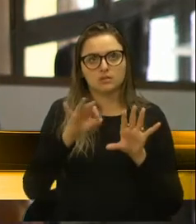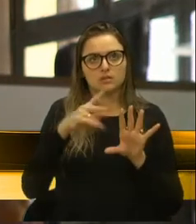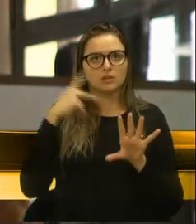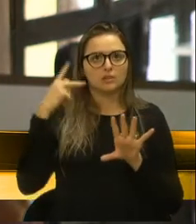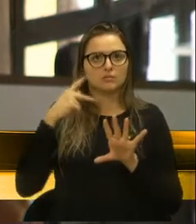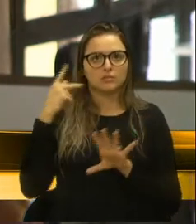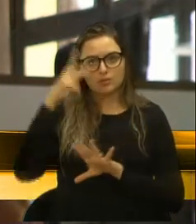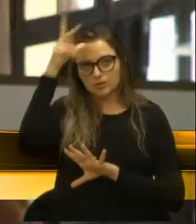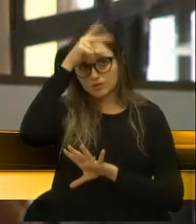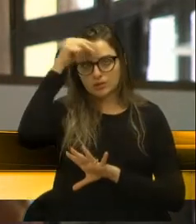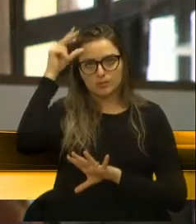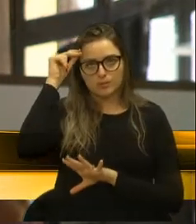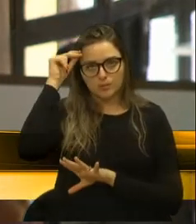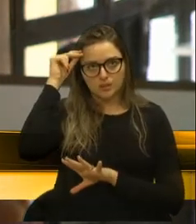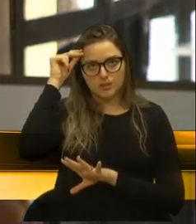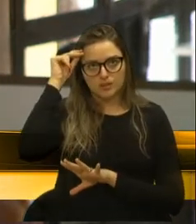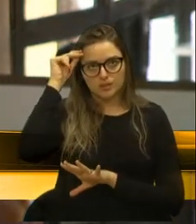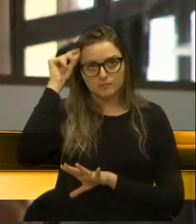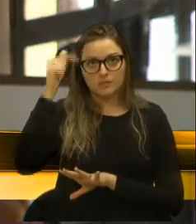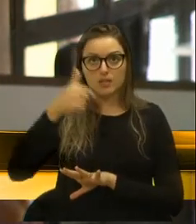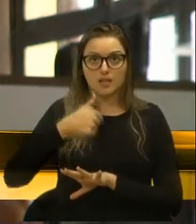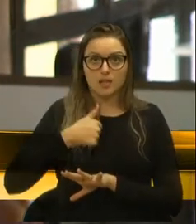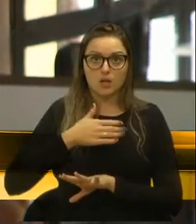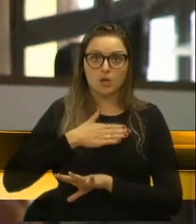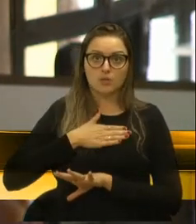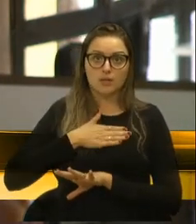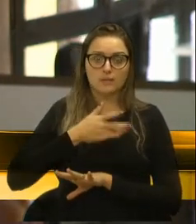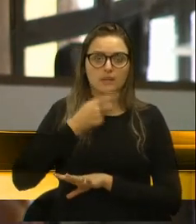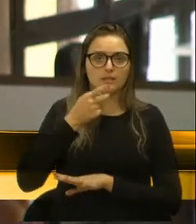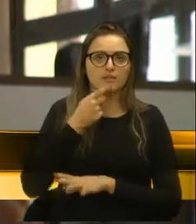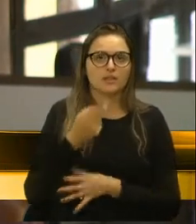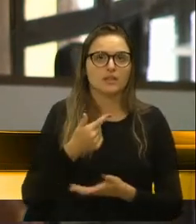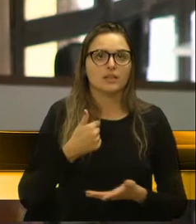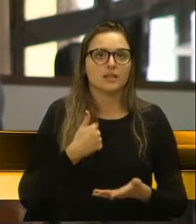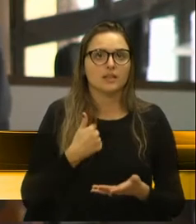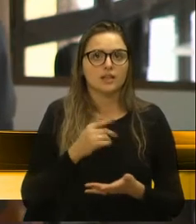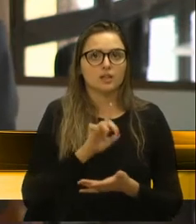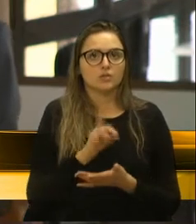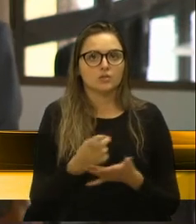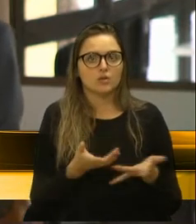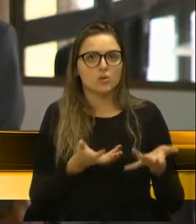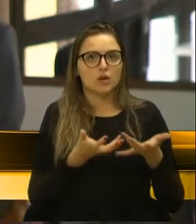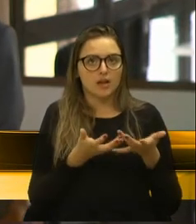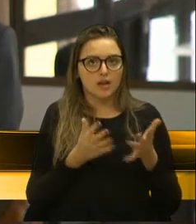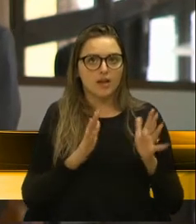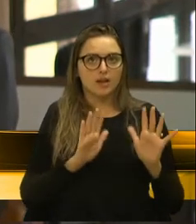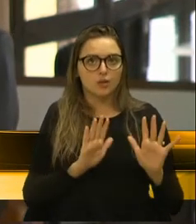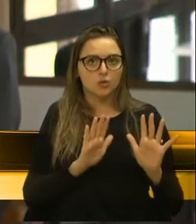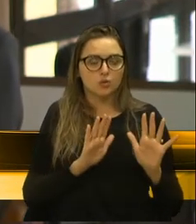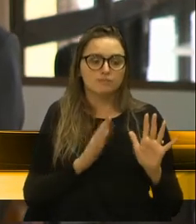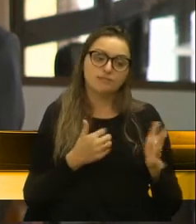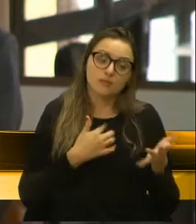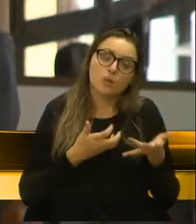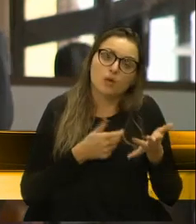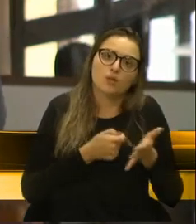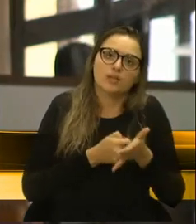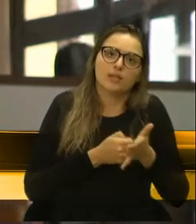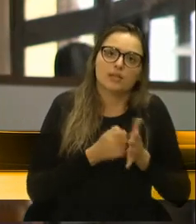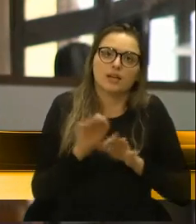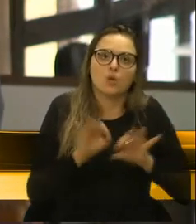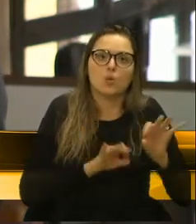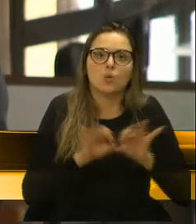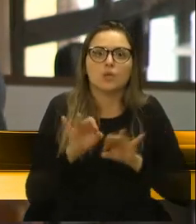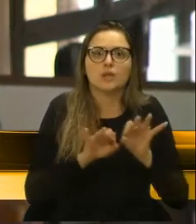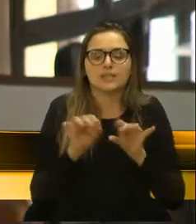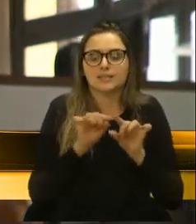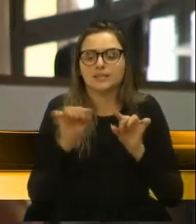por exemplo. Eu, aqui na minha intervenção, não tenho a pretensão de tentar organizar esse